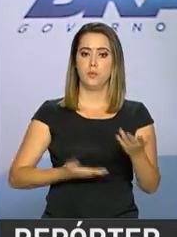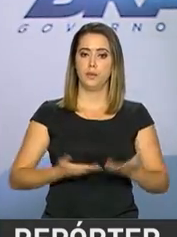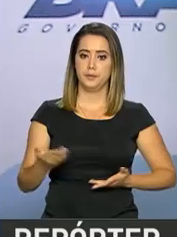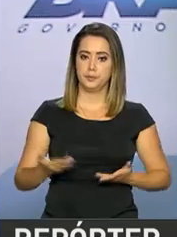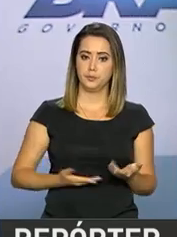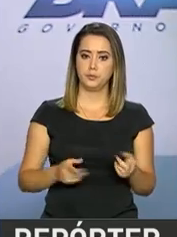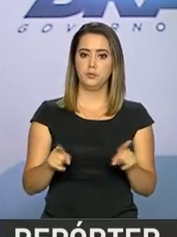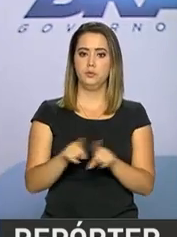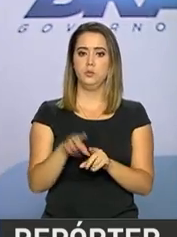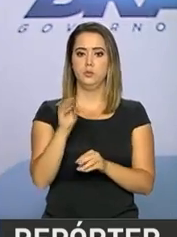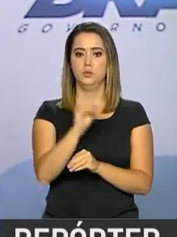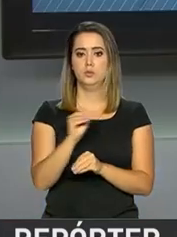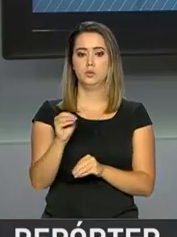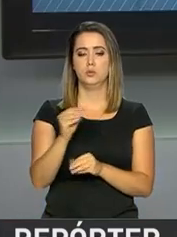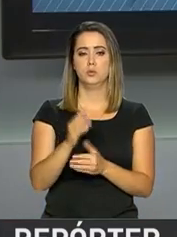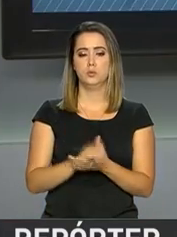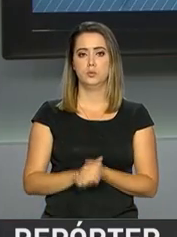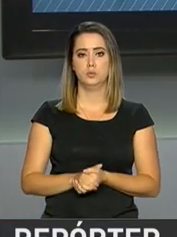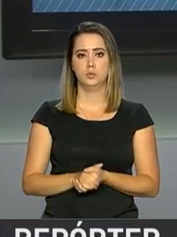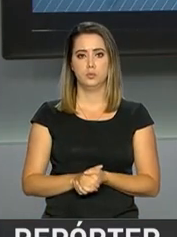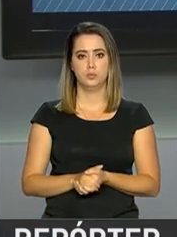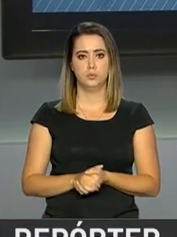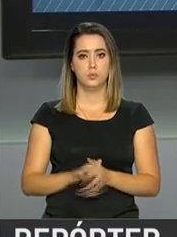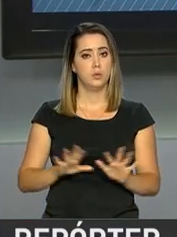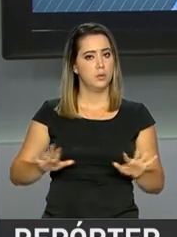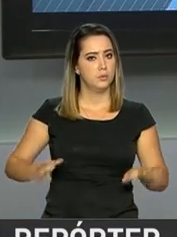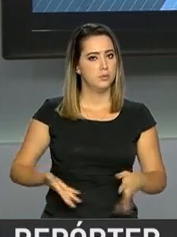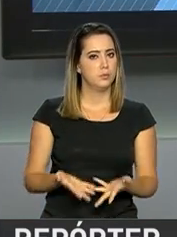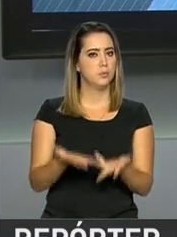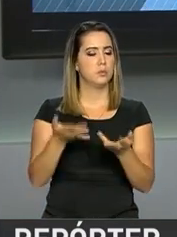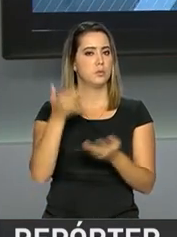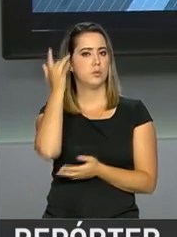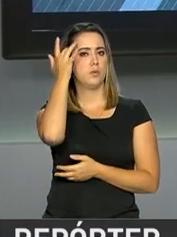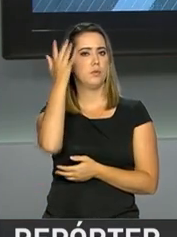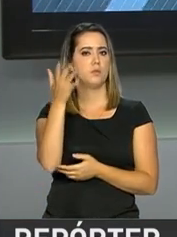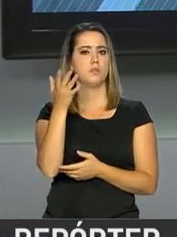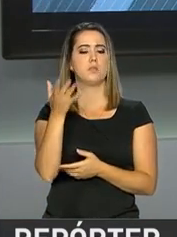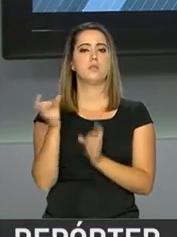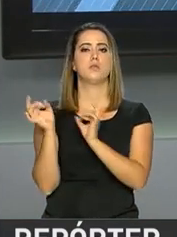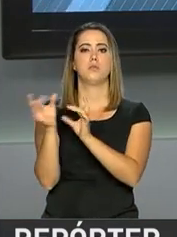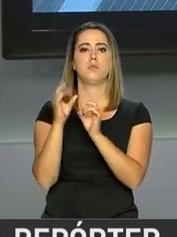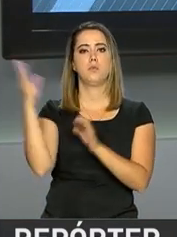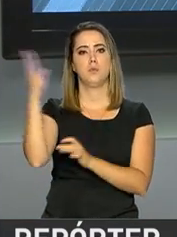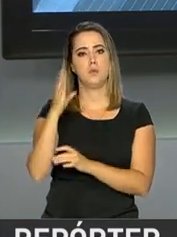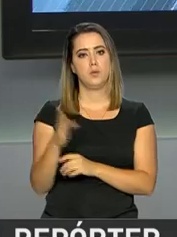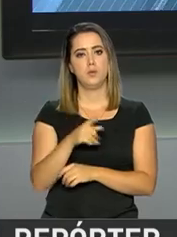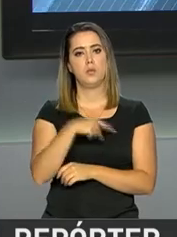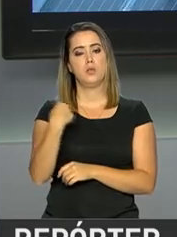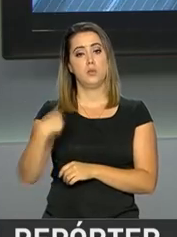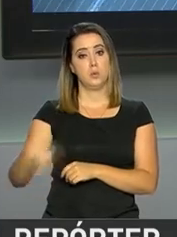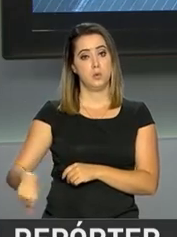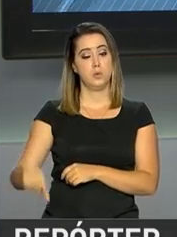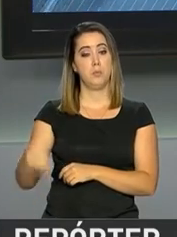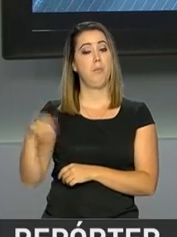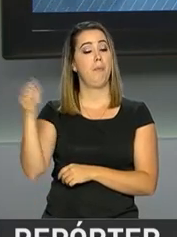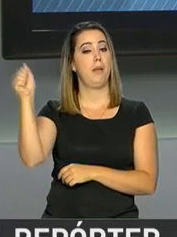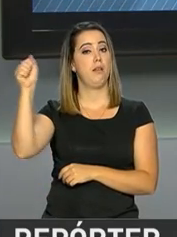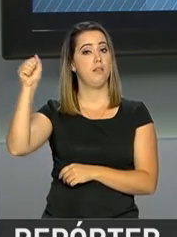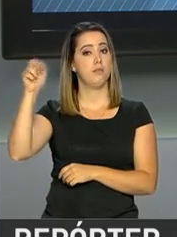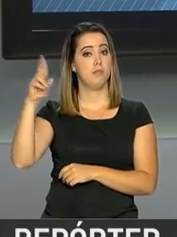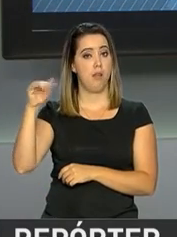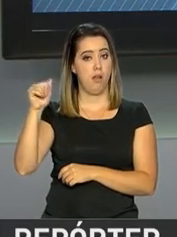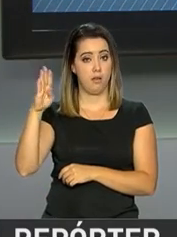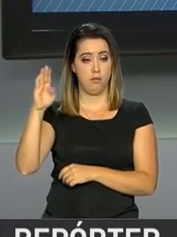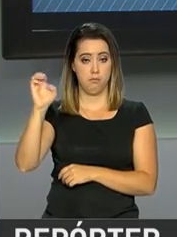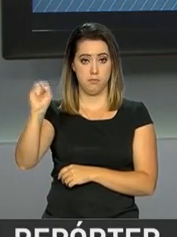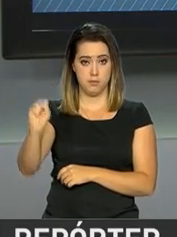ativos para atendimento à população. Impulsionar e facilitar o comércio entre o Brasil e os países árabes. Esse é o objetivo